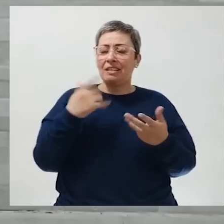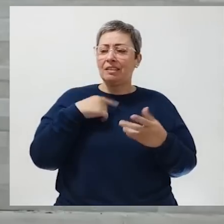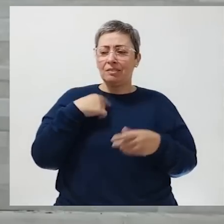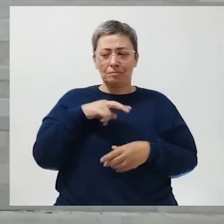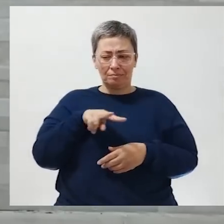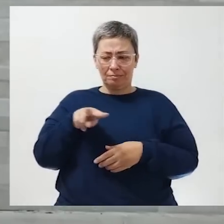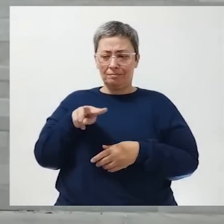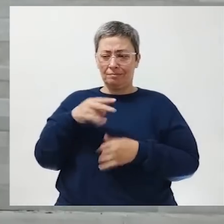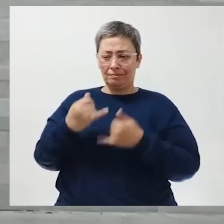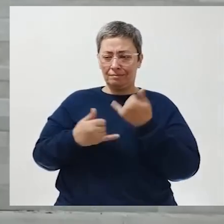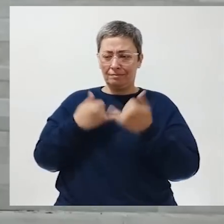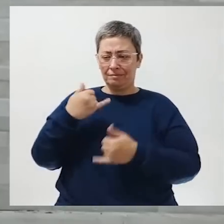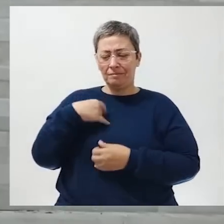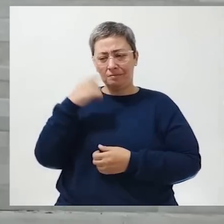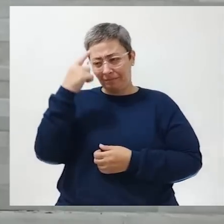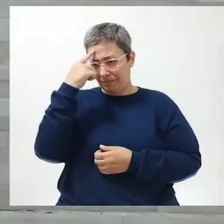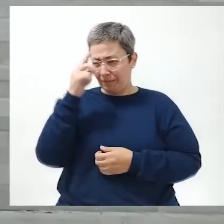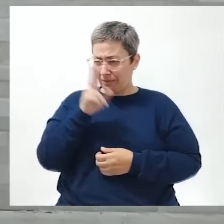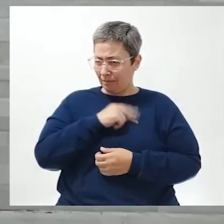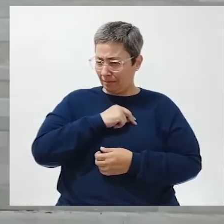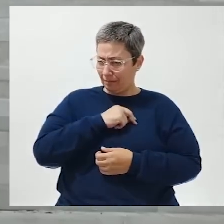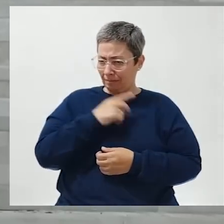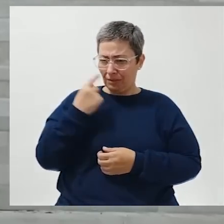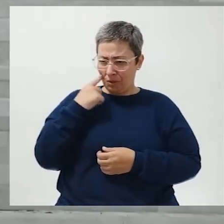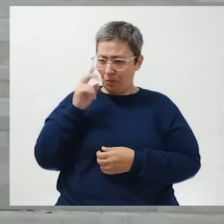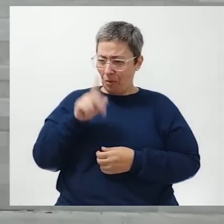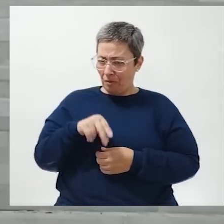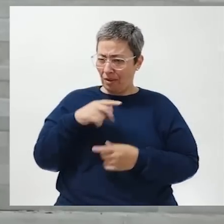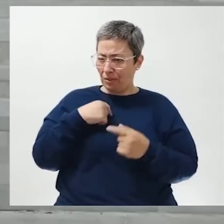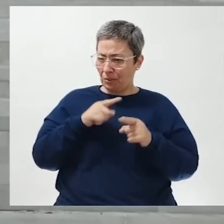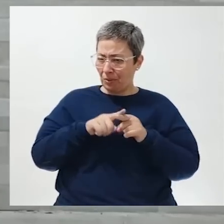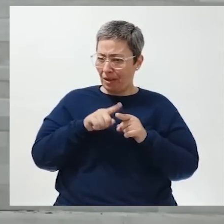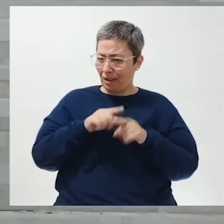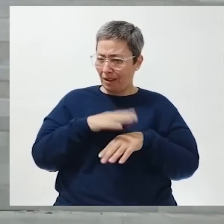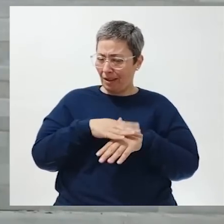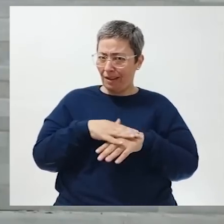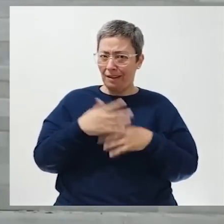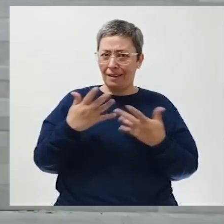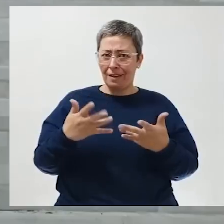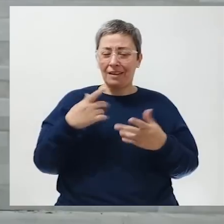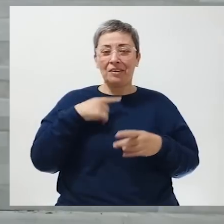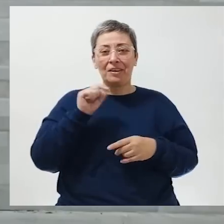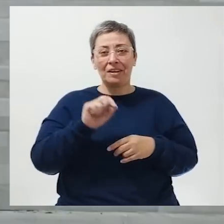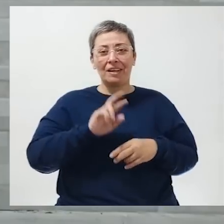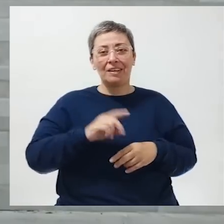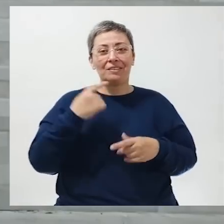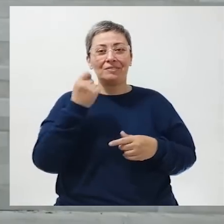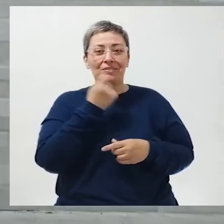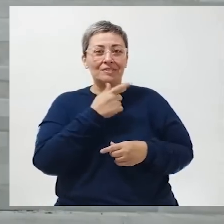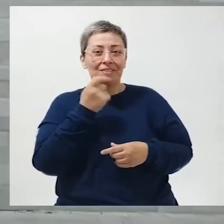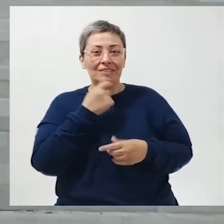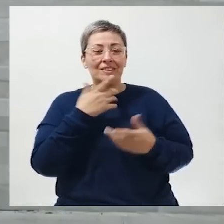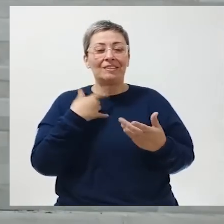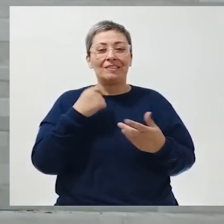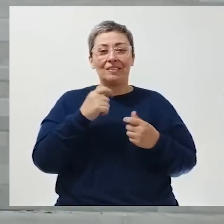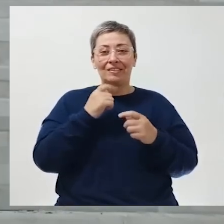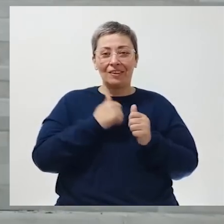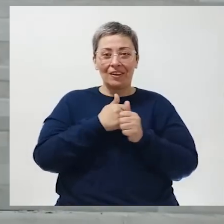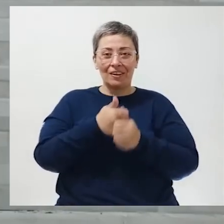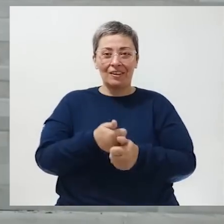olha a criança brincando e fica pensando: nossa, não é que eu faço isso mesmo? É muito divertido acompanhar